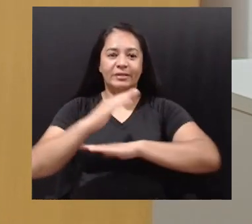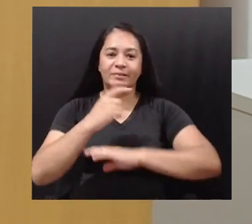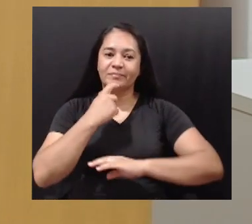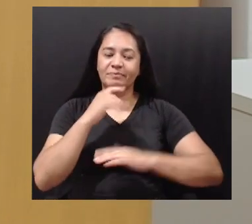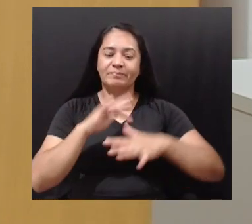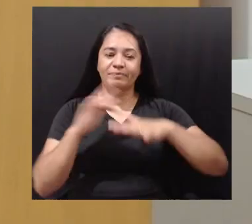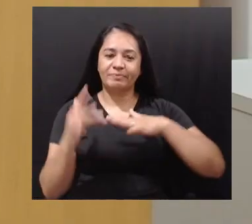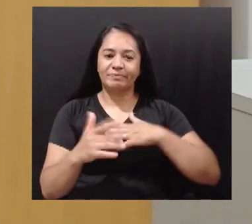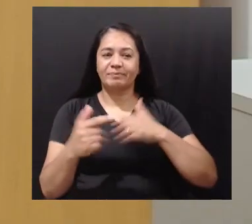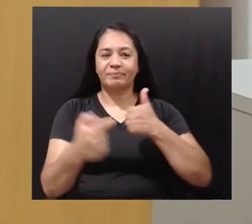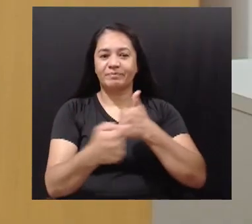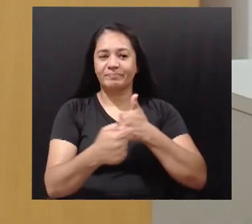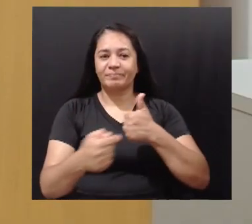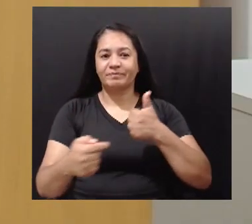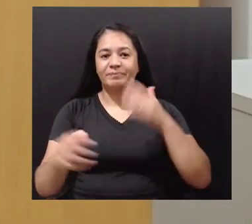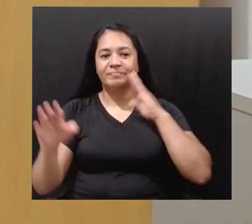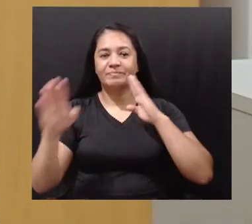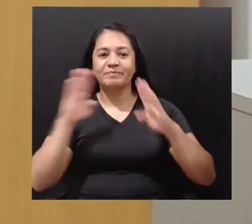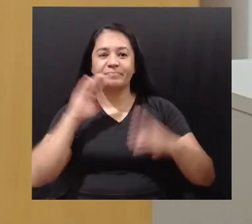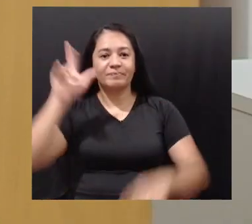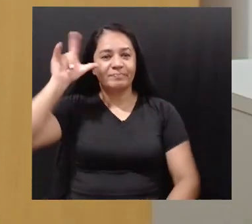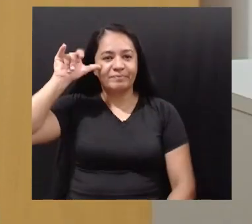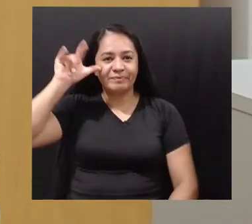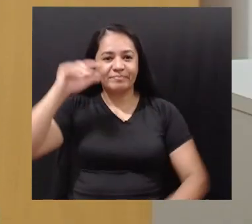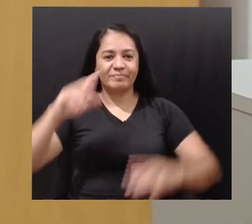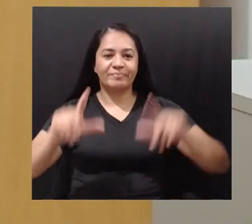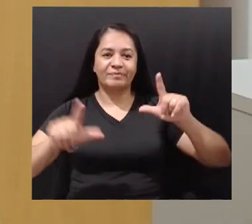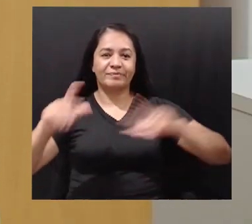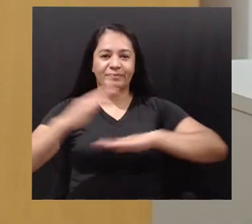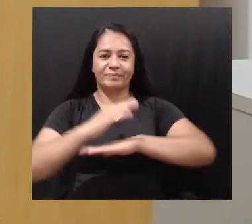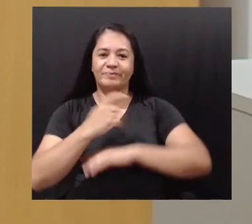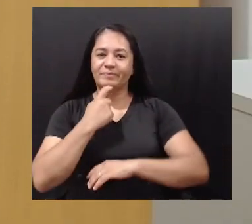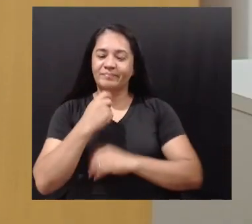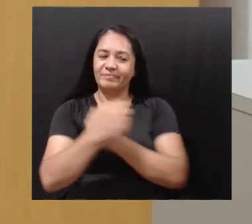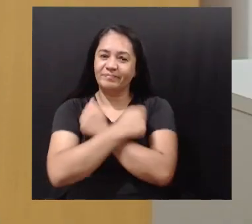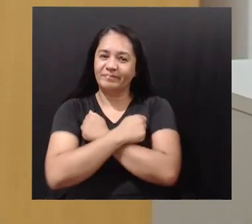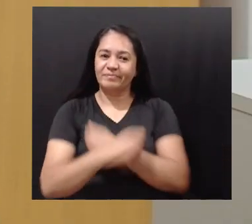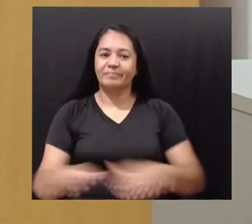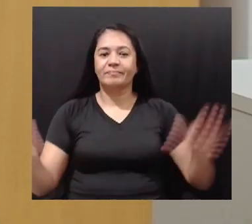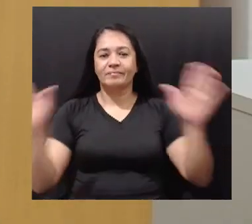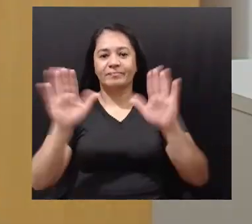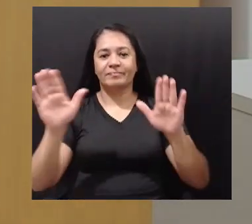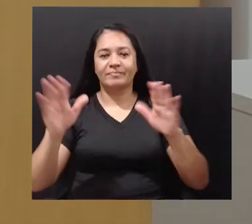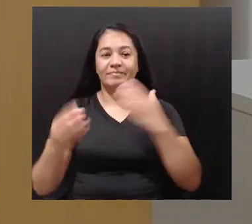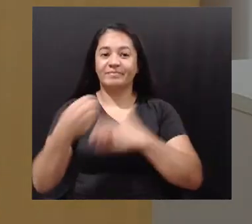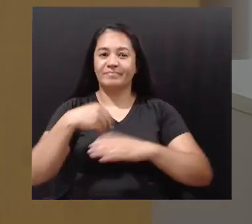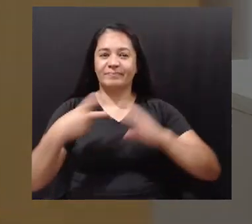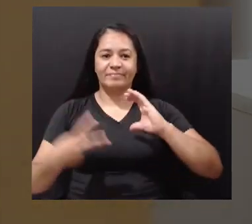Instagram e no Facebook TV Câmara Campinas. Um abraço, até o próximo Por Dentro da Câmara.